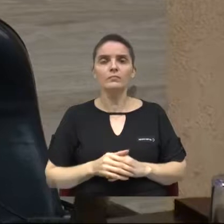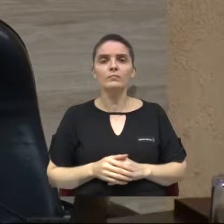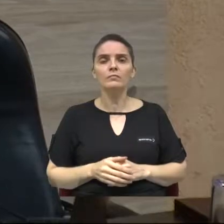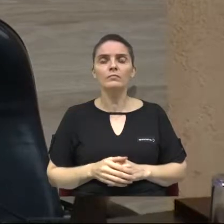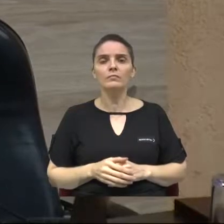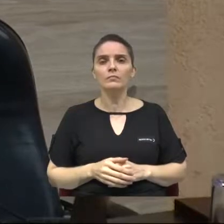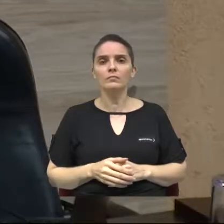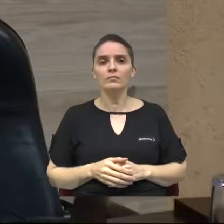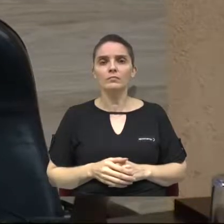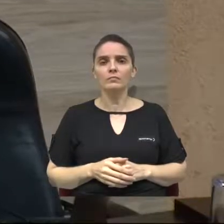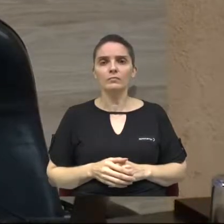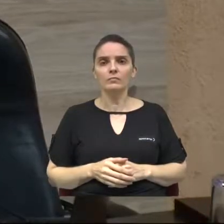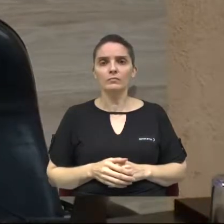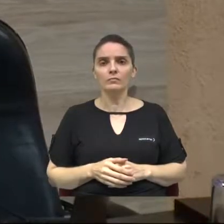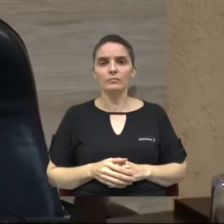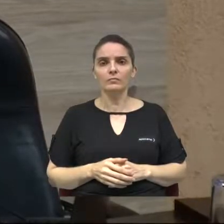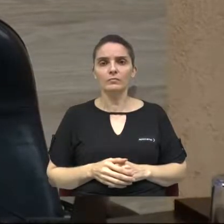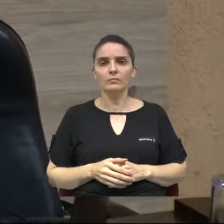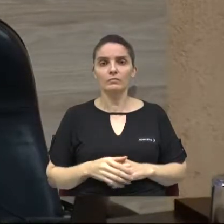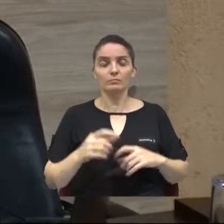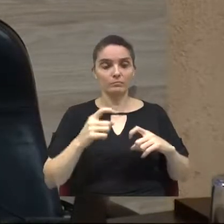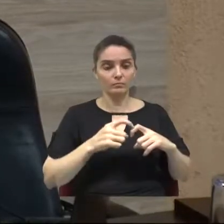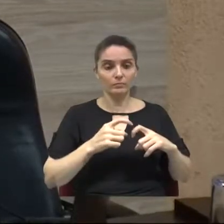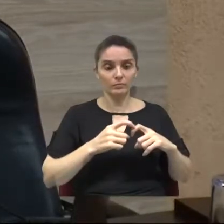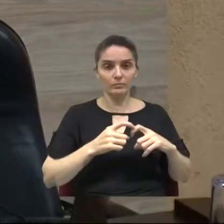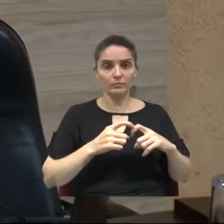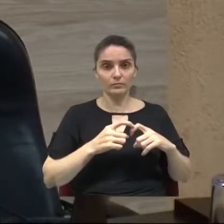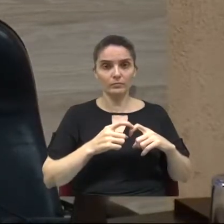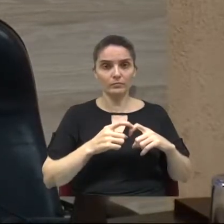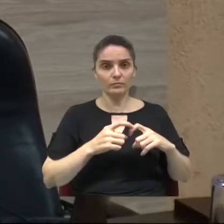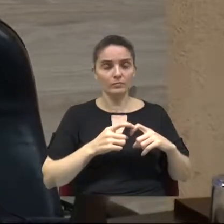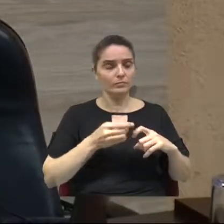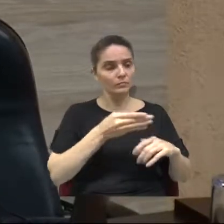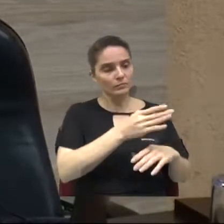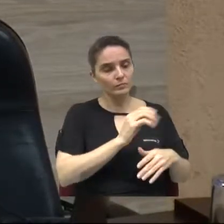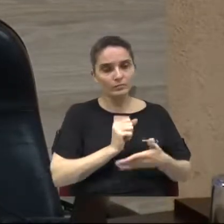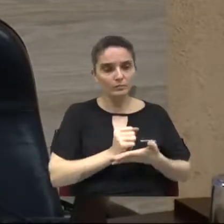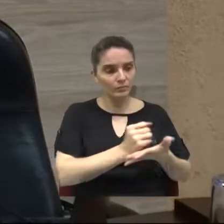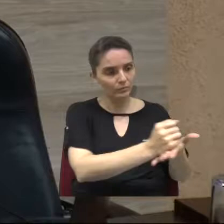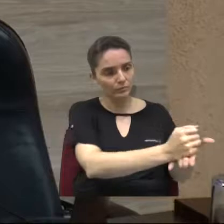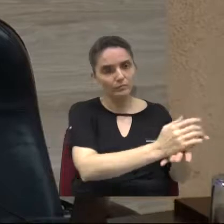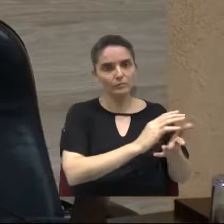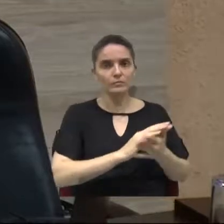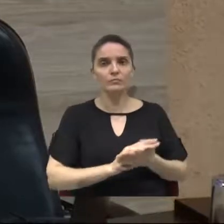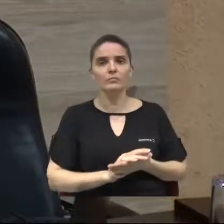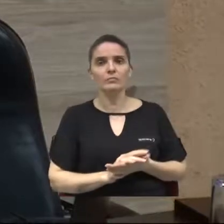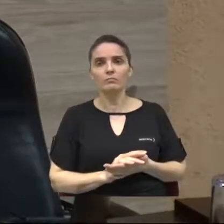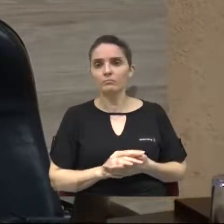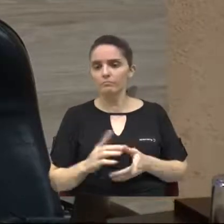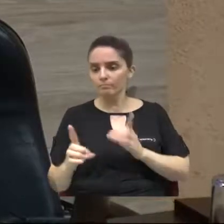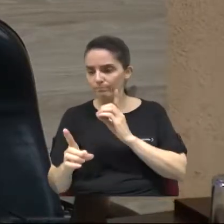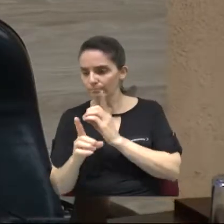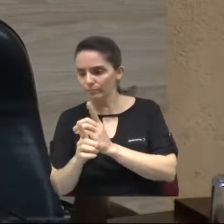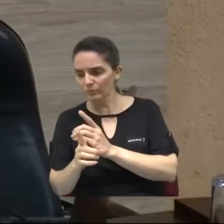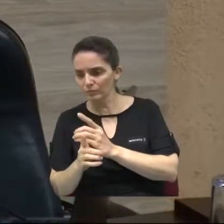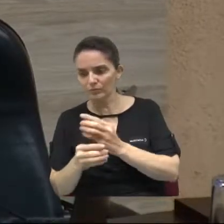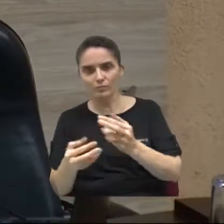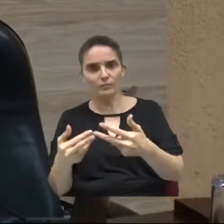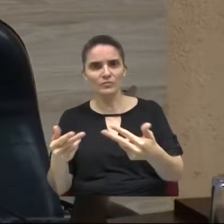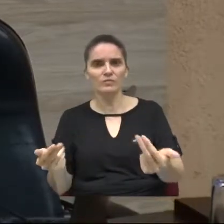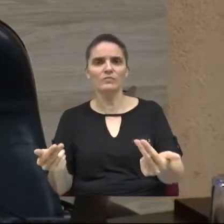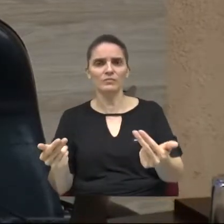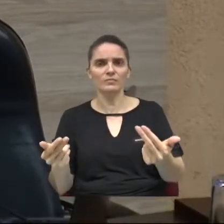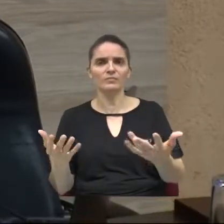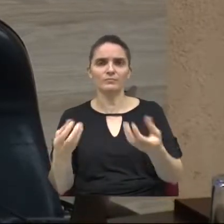foram quase levados de uma médica que estava lá, que emprestou o aparelho, encontraram na saída. É extremamente complicado